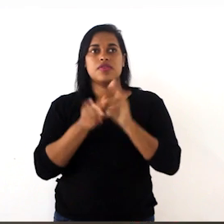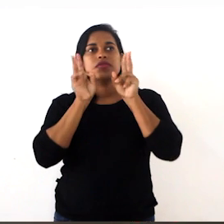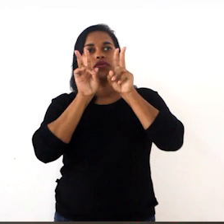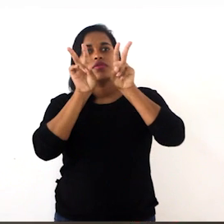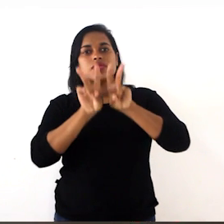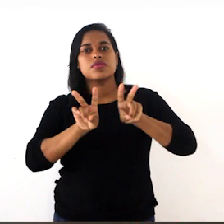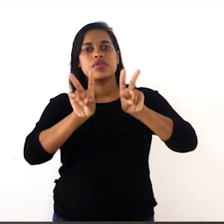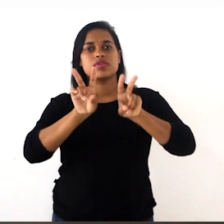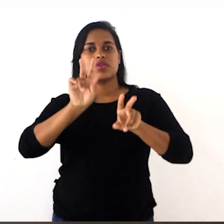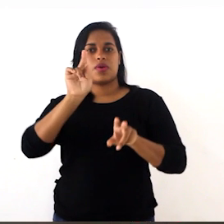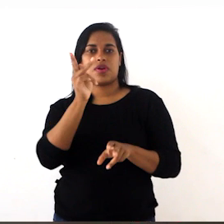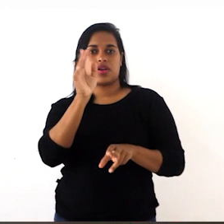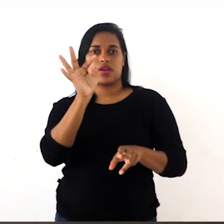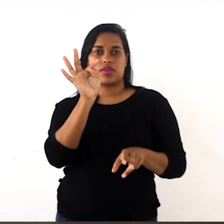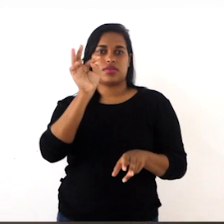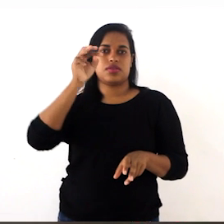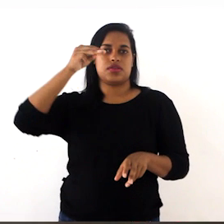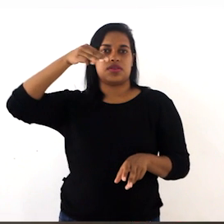Visualizar o HTML.